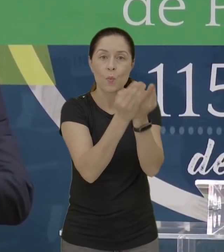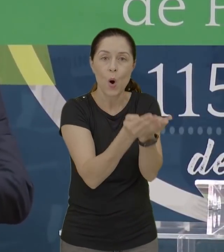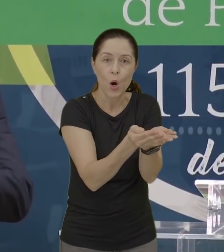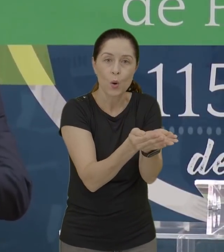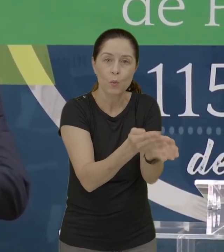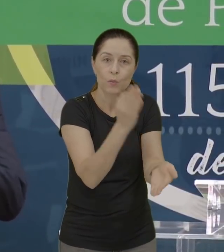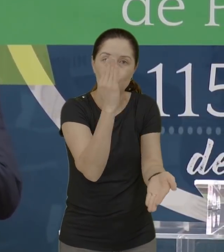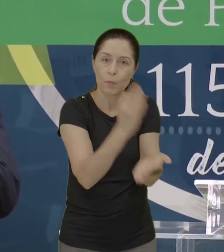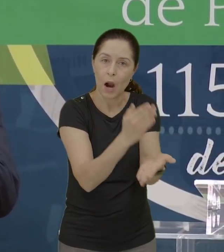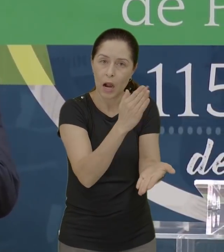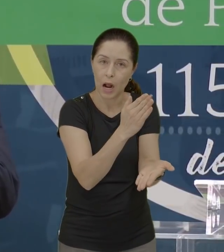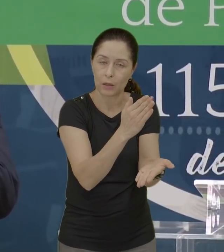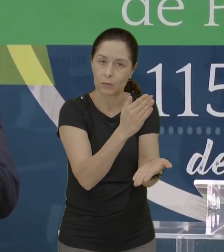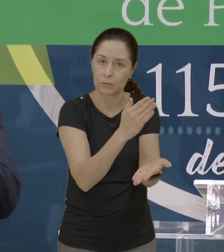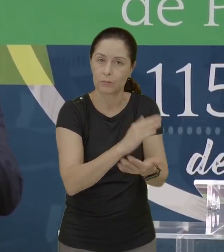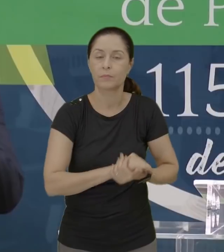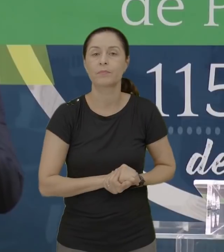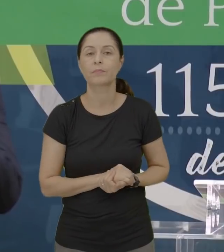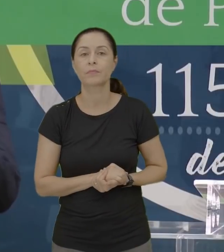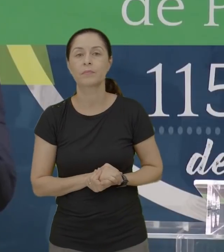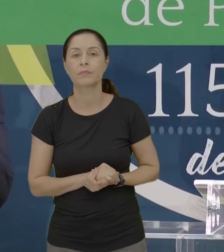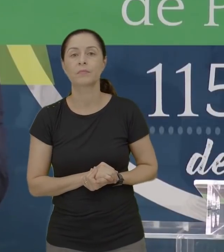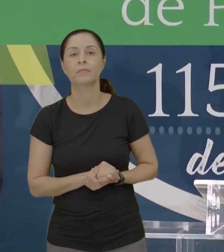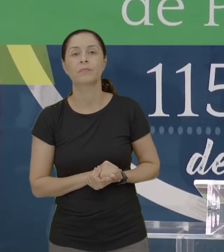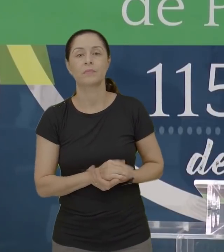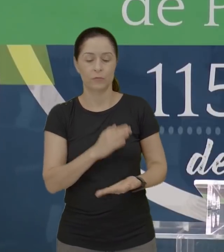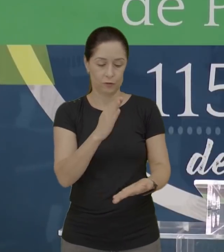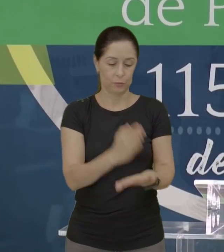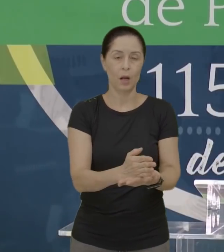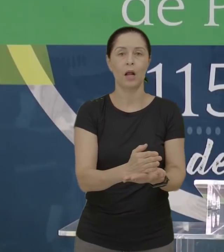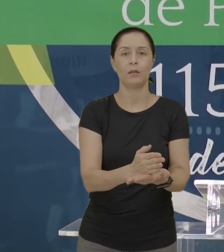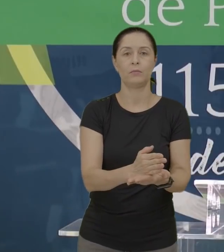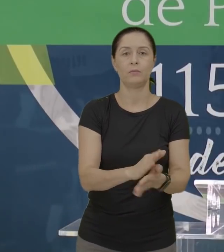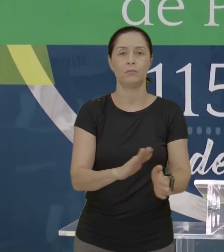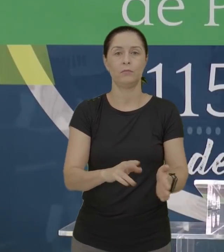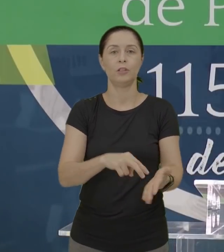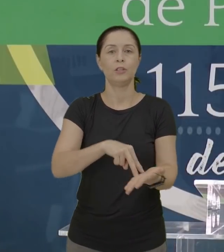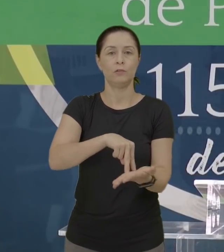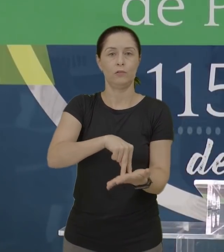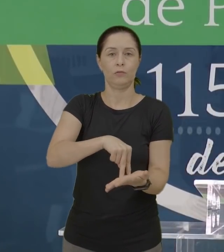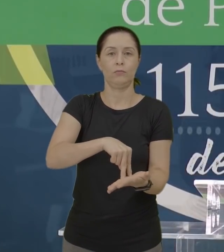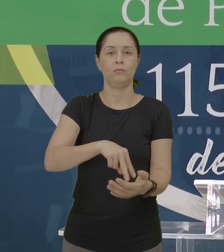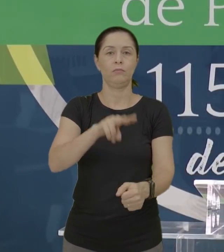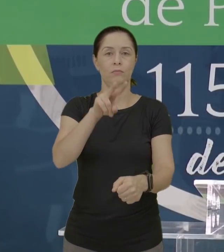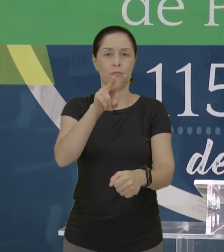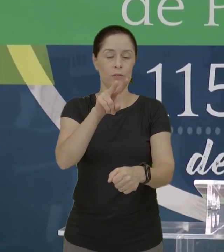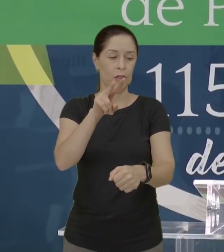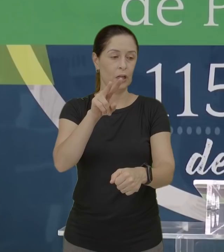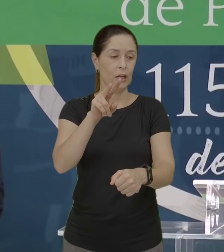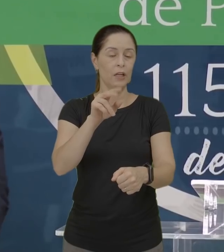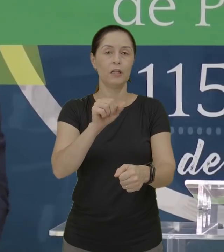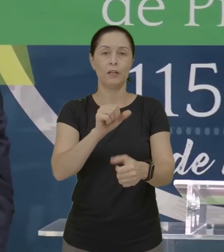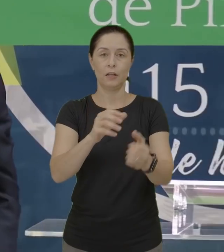prende lá às rochas, mantendo o navio o quê? Seguro e